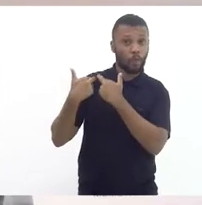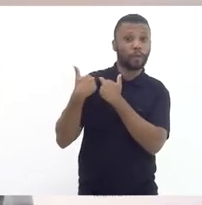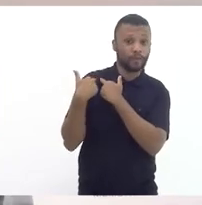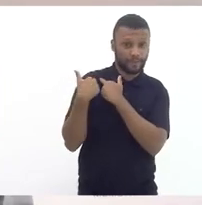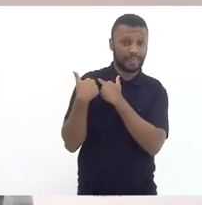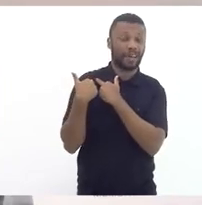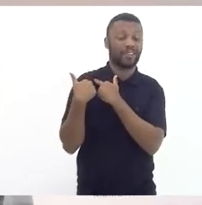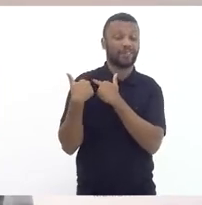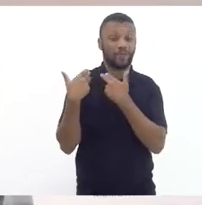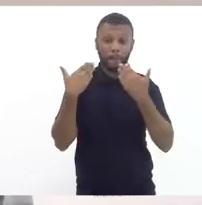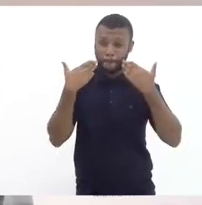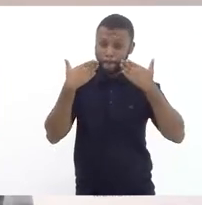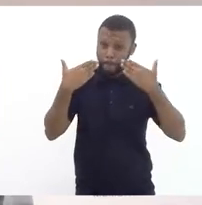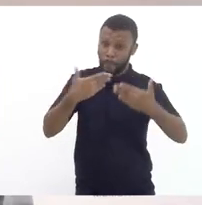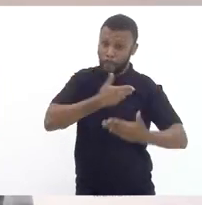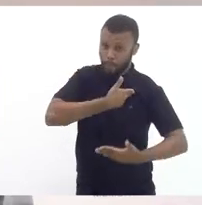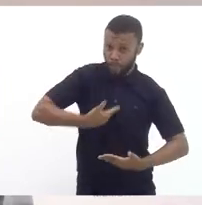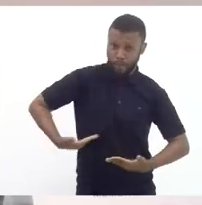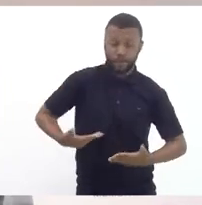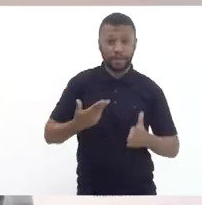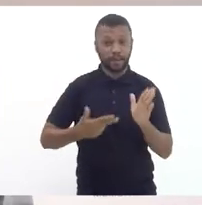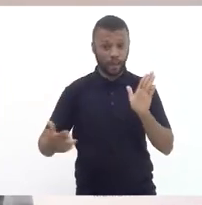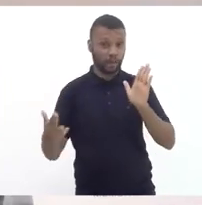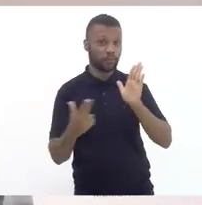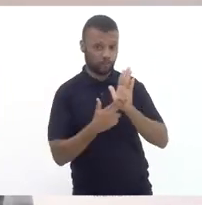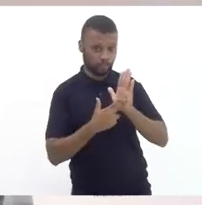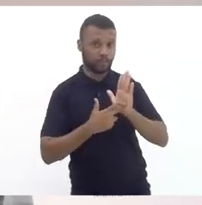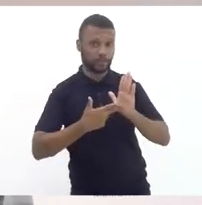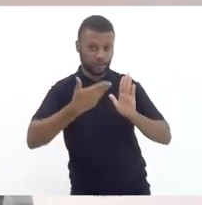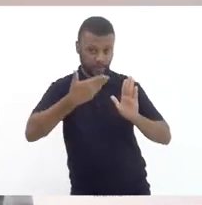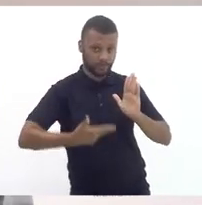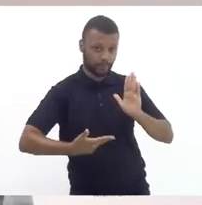responsabilidades públicas assumidas